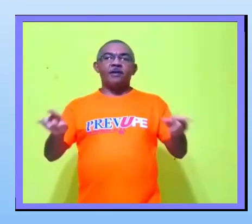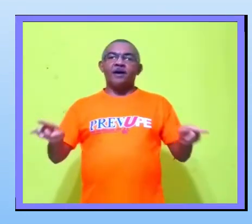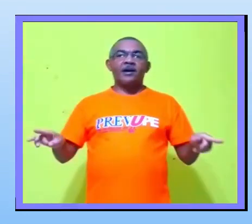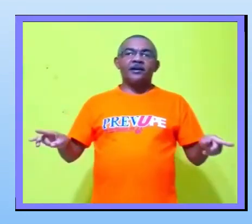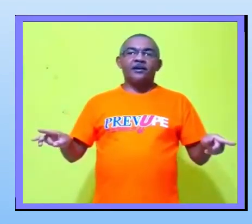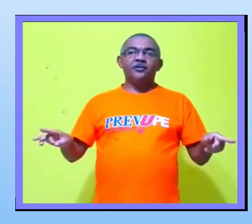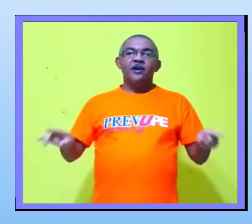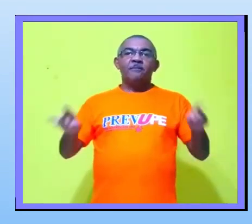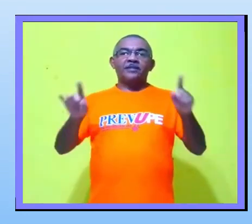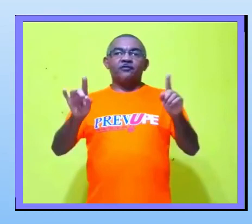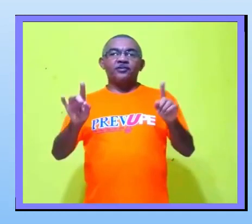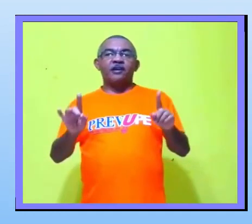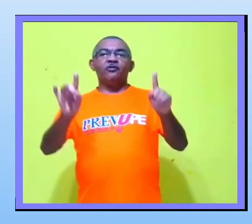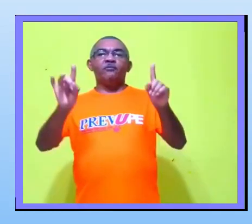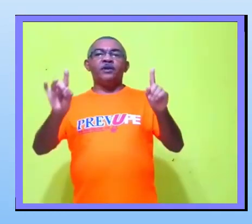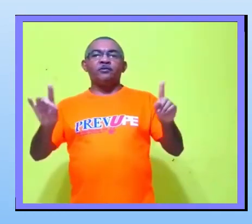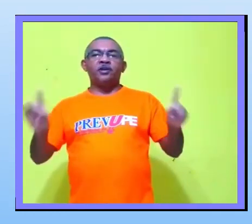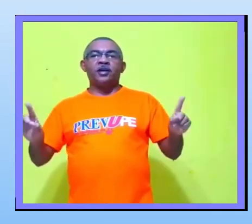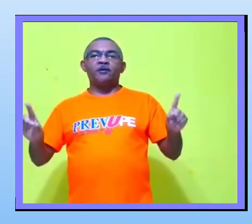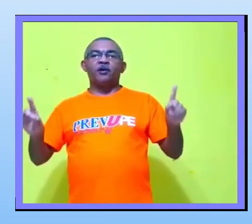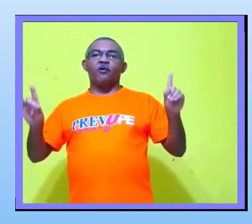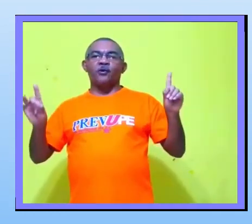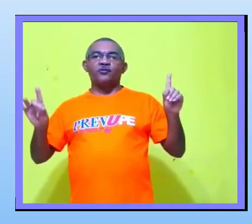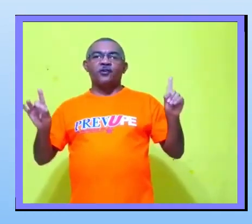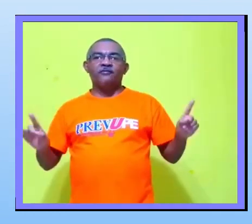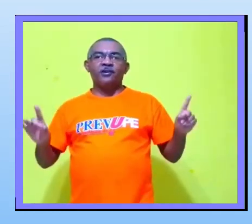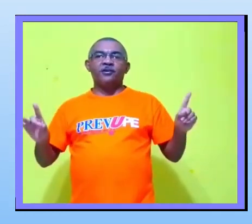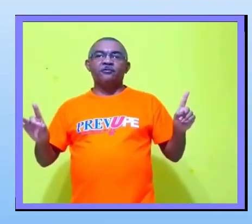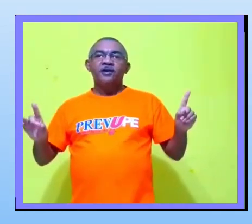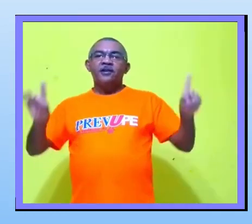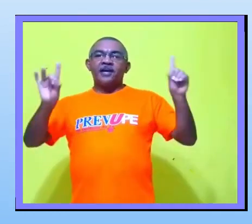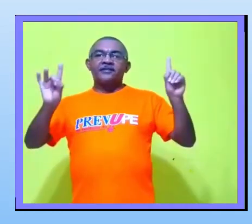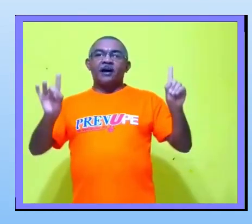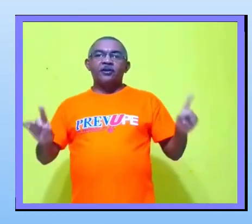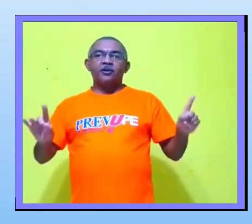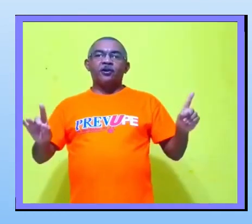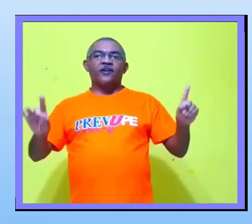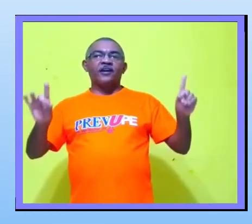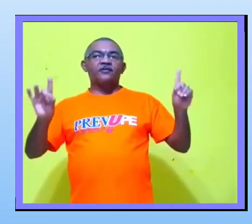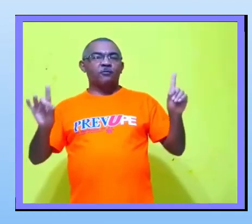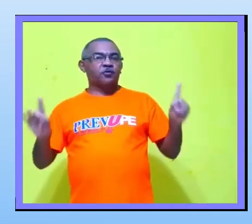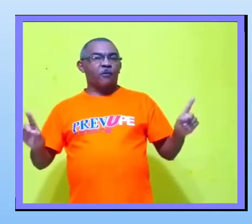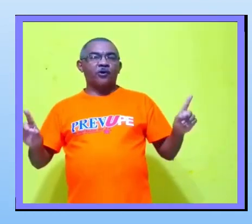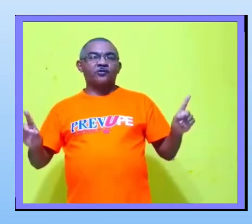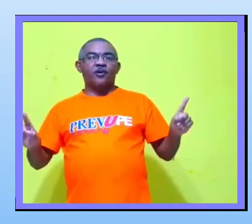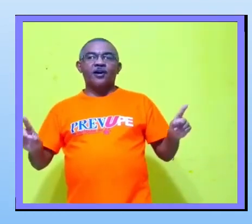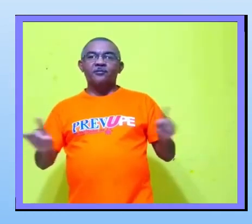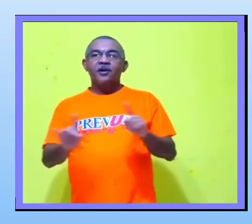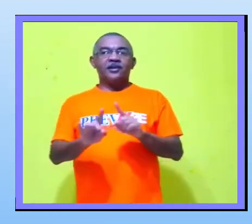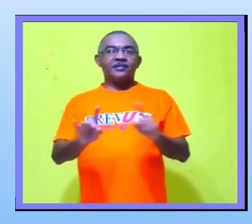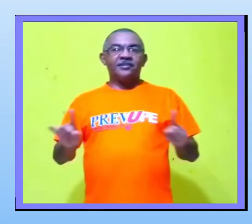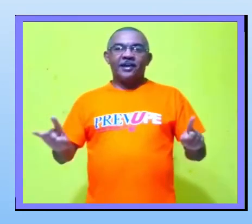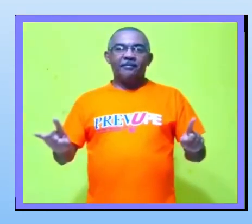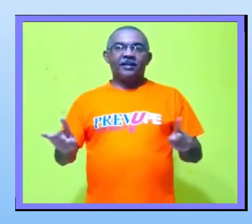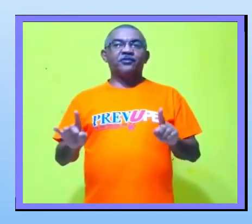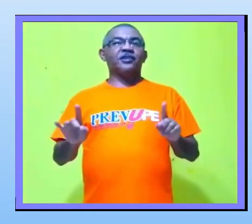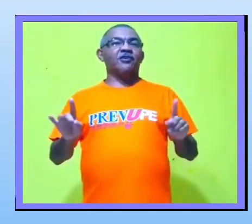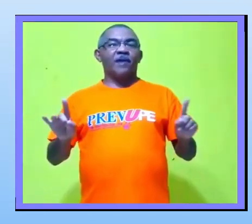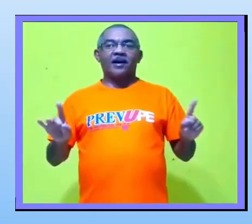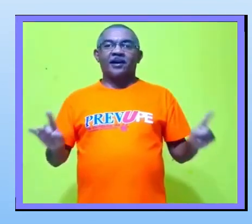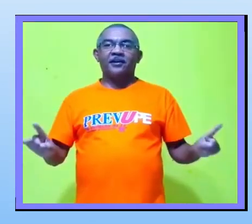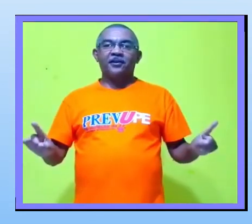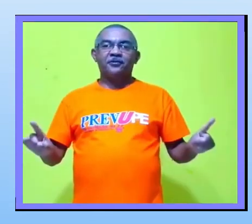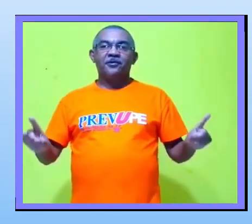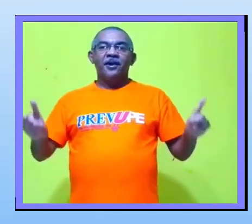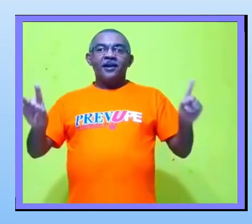Aí você marcaria isso. Mas se você viu o mínimo de química com o professor Ivanildo, nessa aula de hoje falando sobre os compostos orgânicos, decididamente você